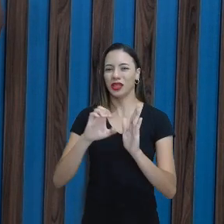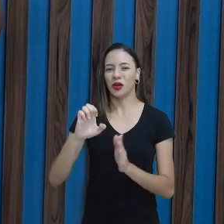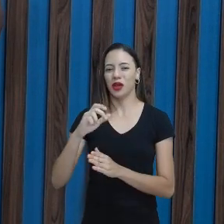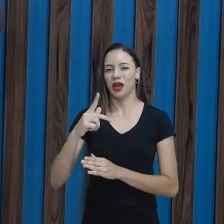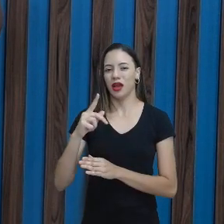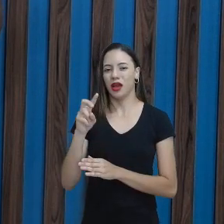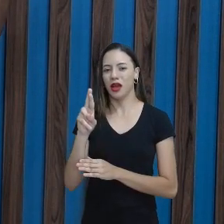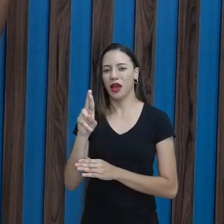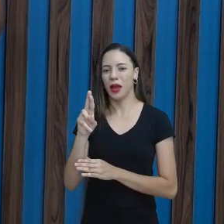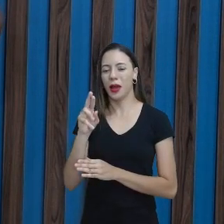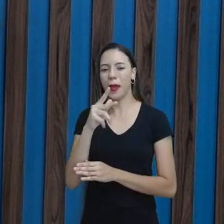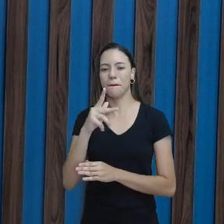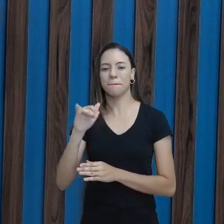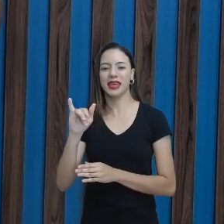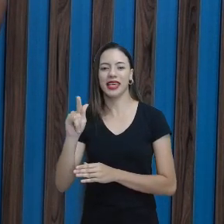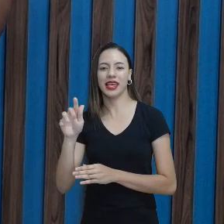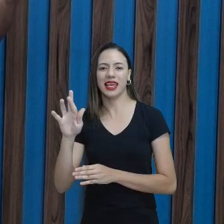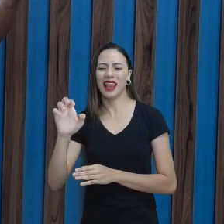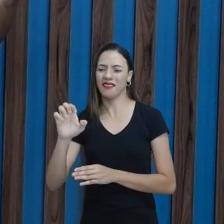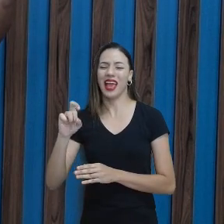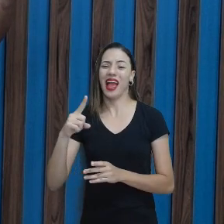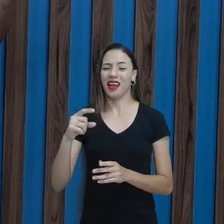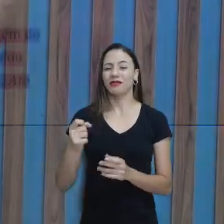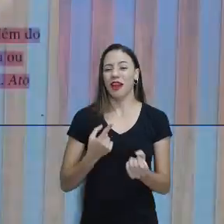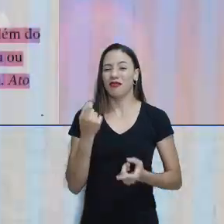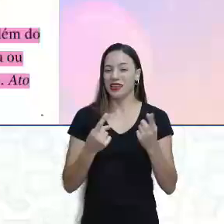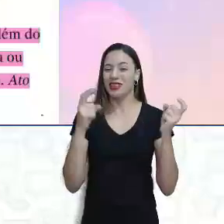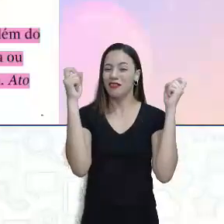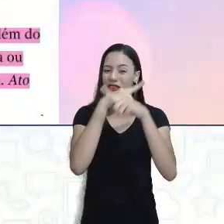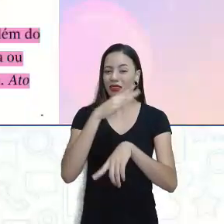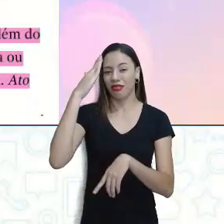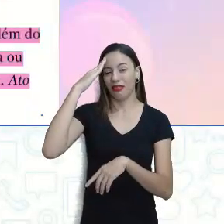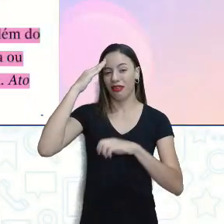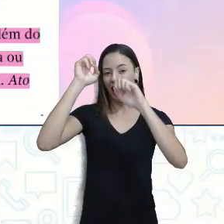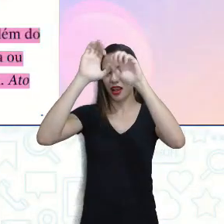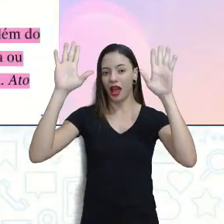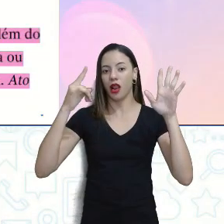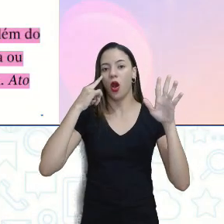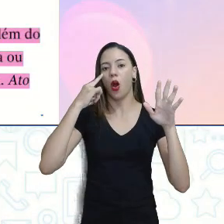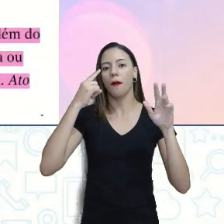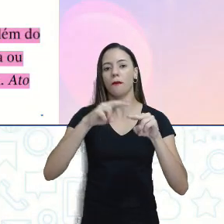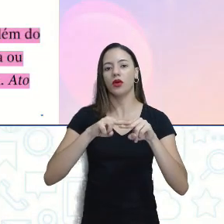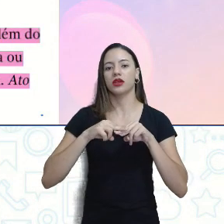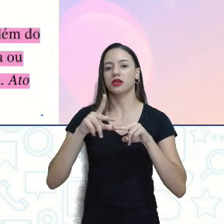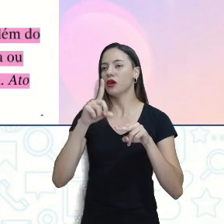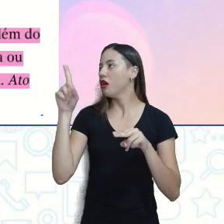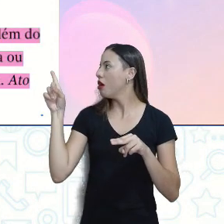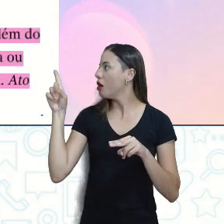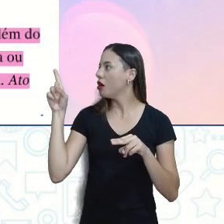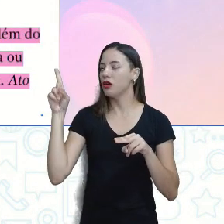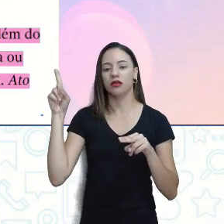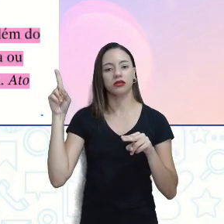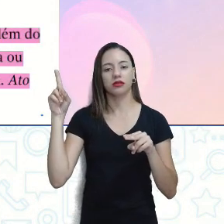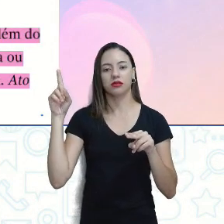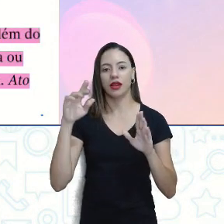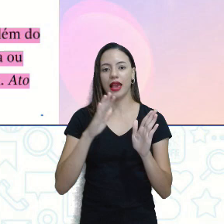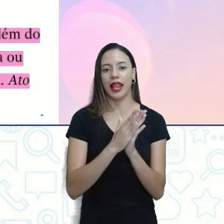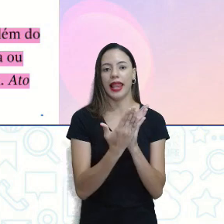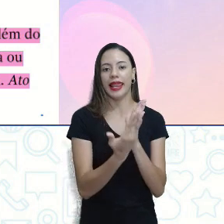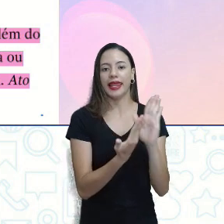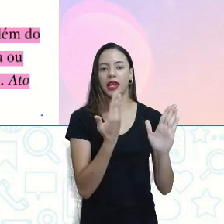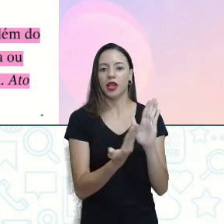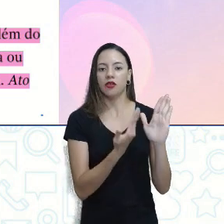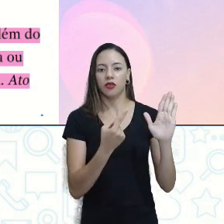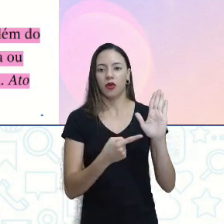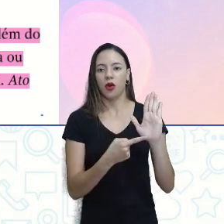compreender, eu trouxe aqui um exemplo do que é uma epígrafe. Aqui é um capítulo de um livro e a gente tem, com essa